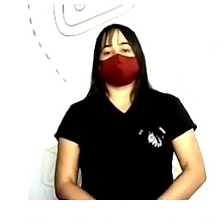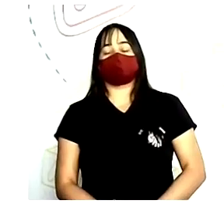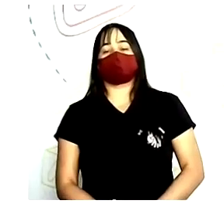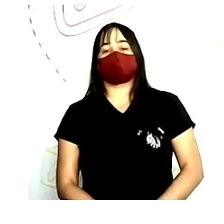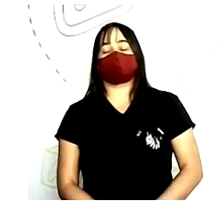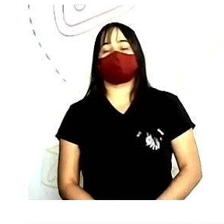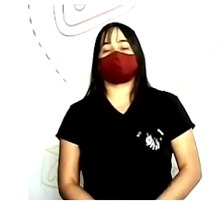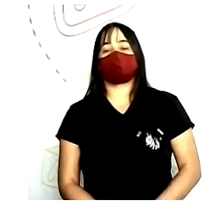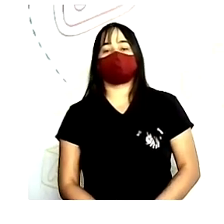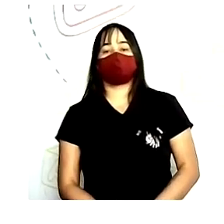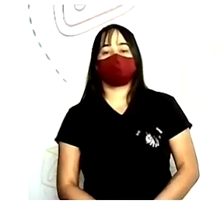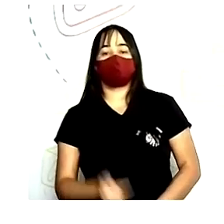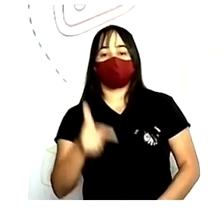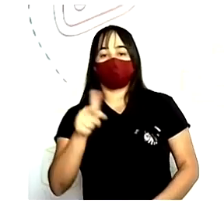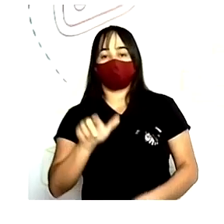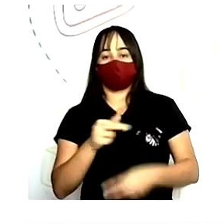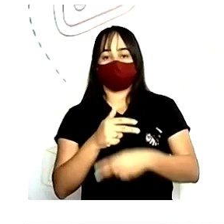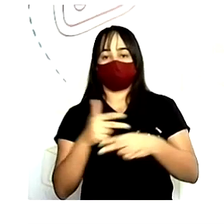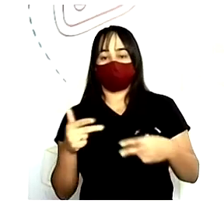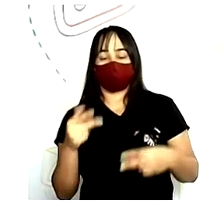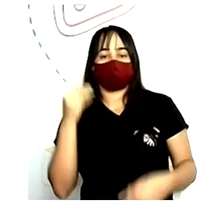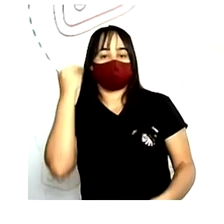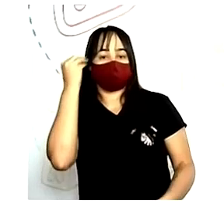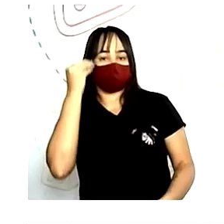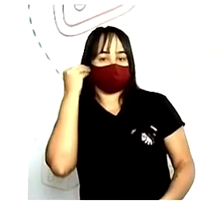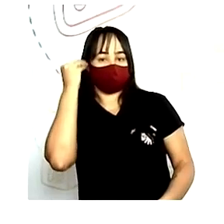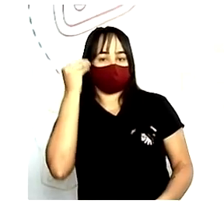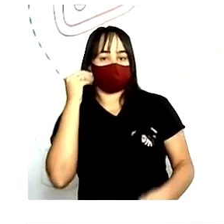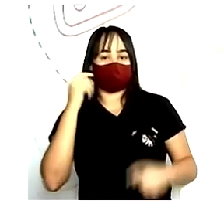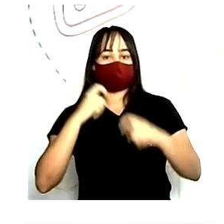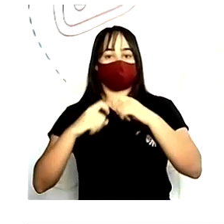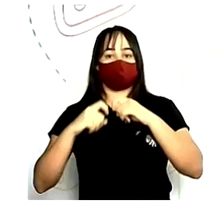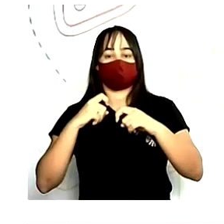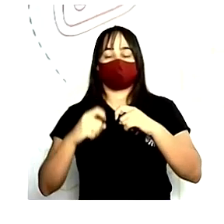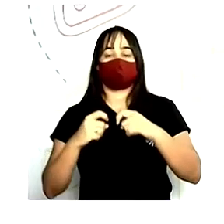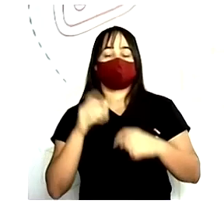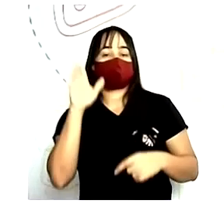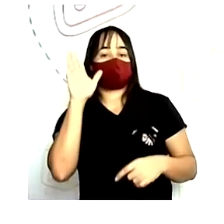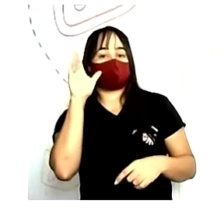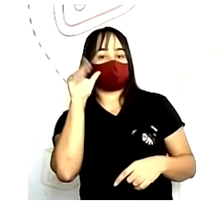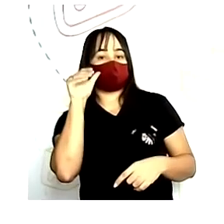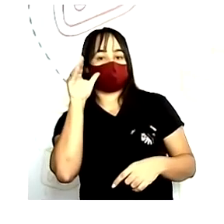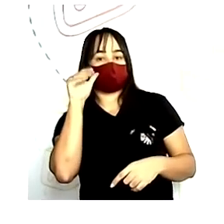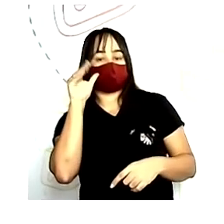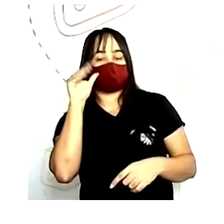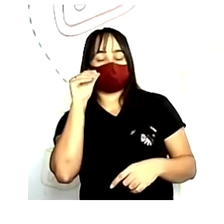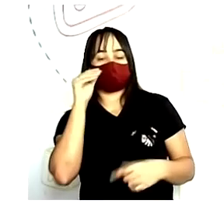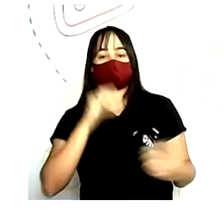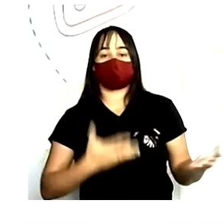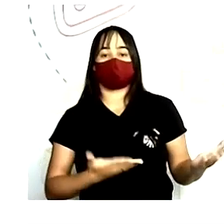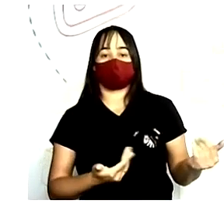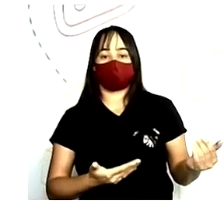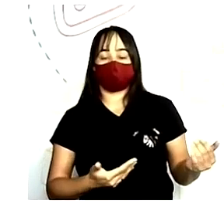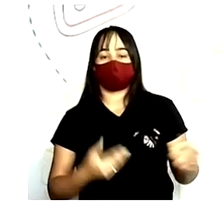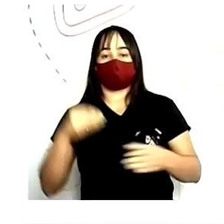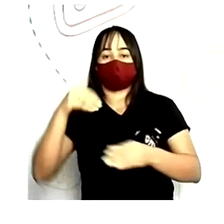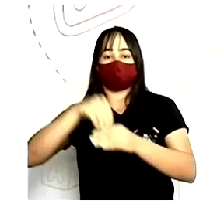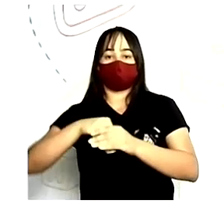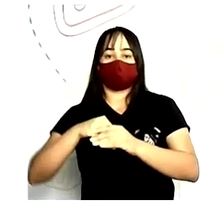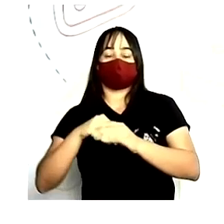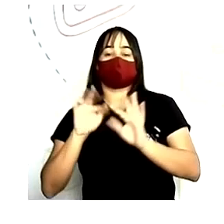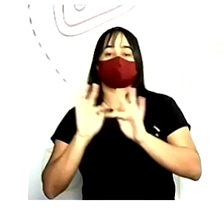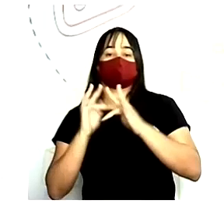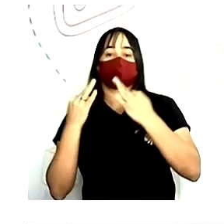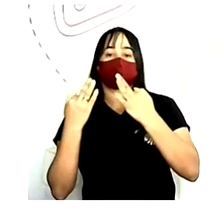fator são experiências sexuais precoces que são observadas em adolescente dentro da família. Como